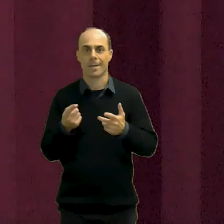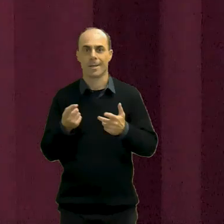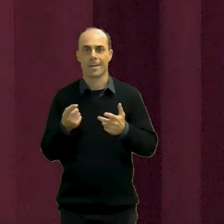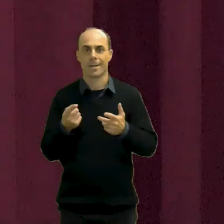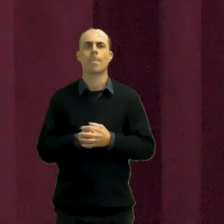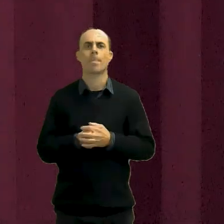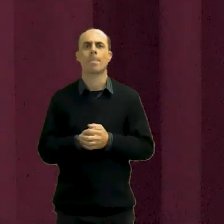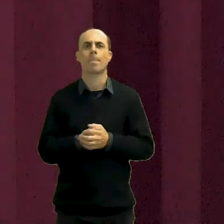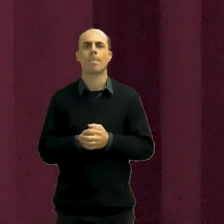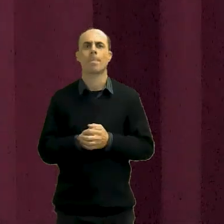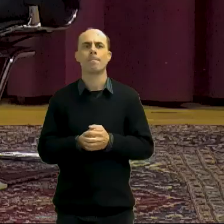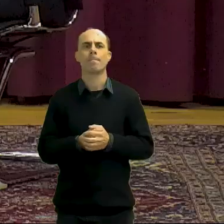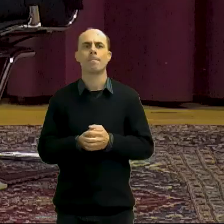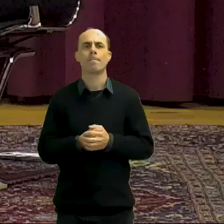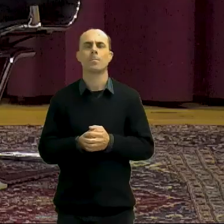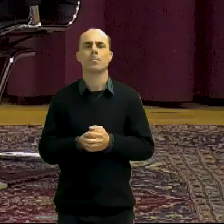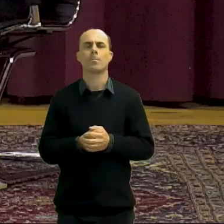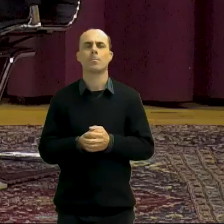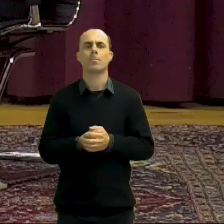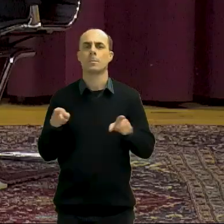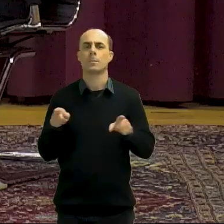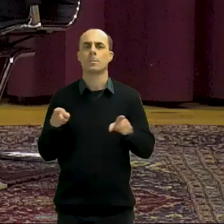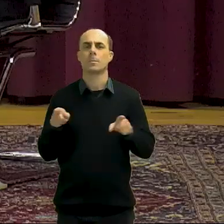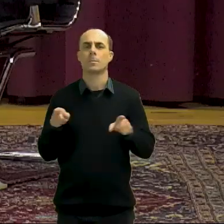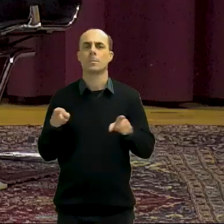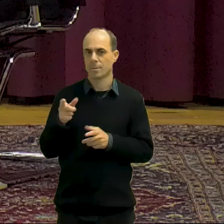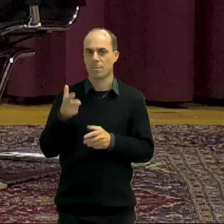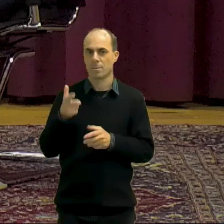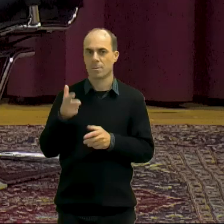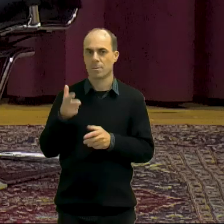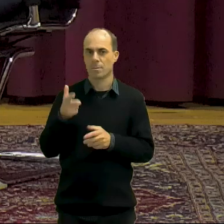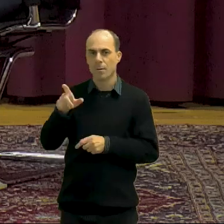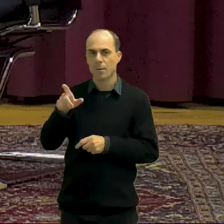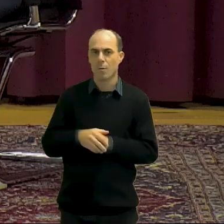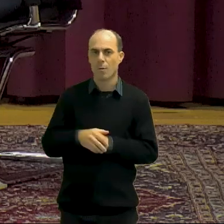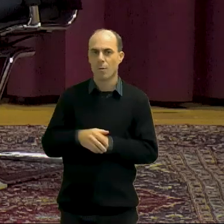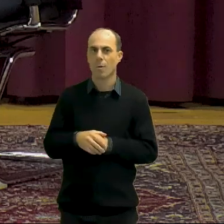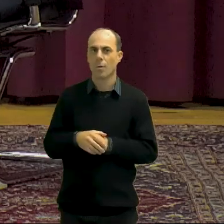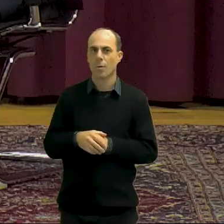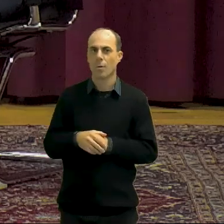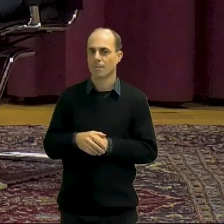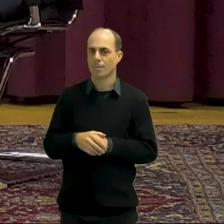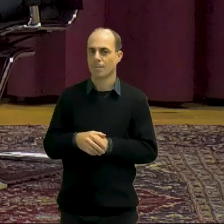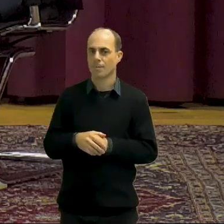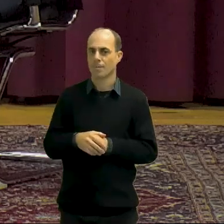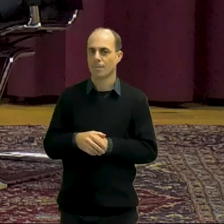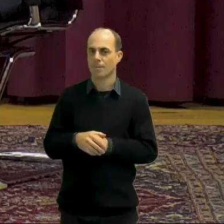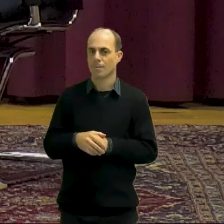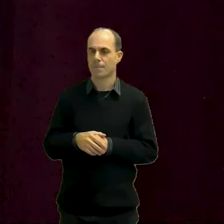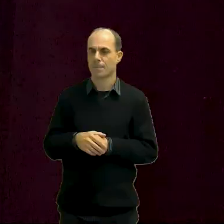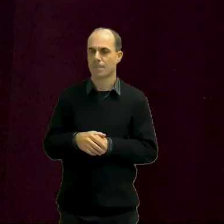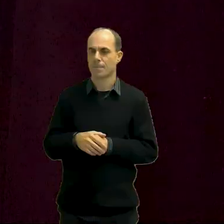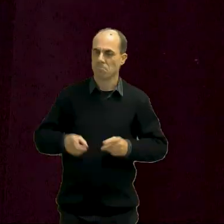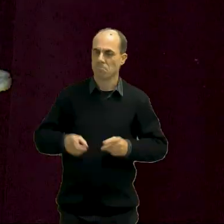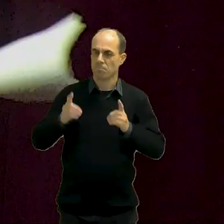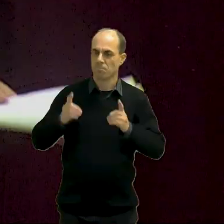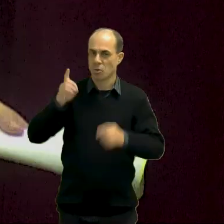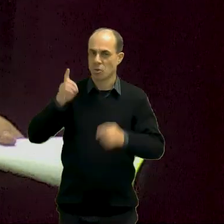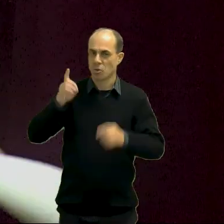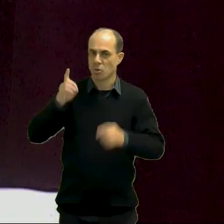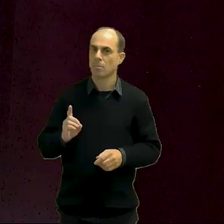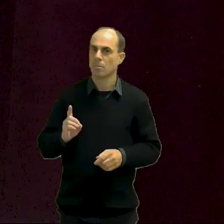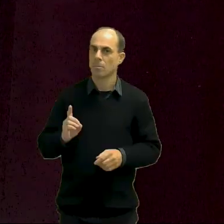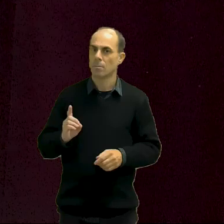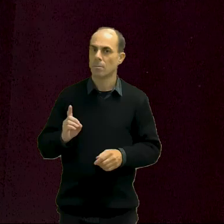eh você recebeu prêmio Pablo Neruda de Direitos Humanos da Câmara Municipal de Curitiba e muito